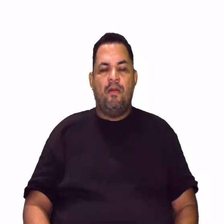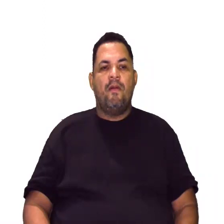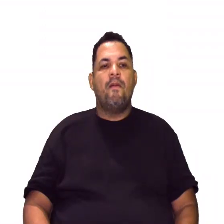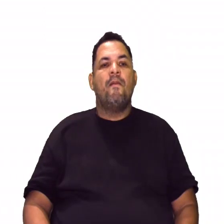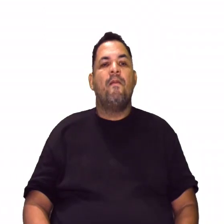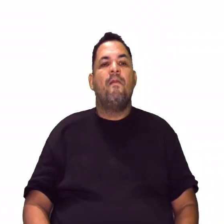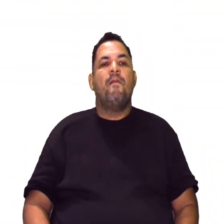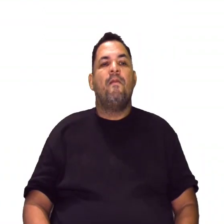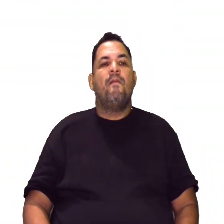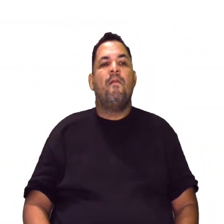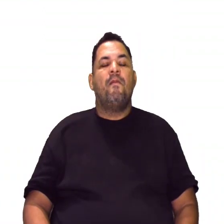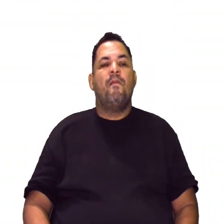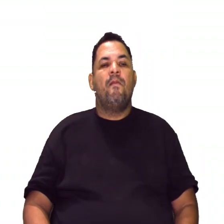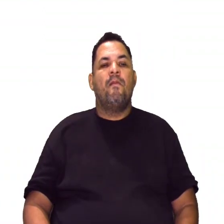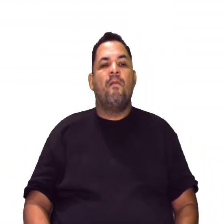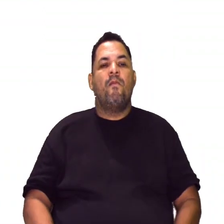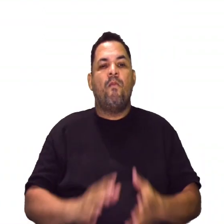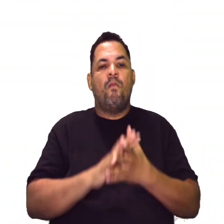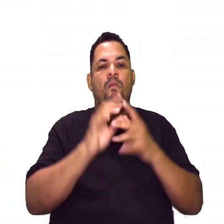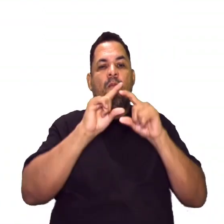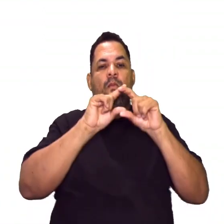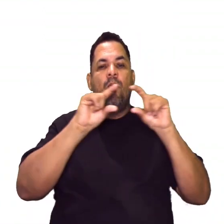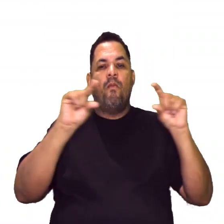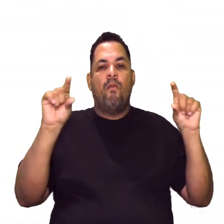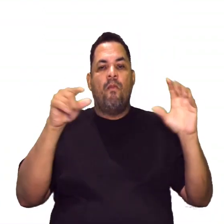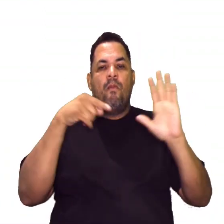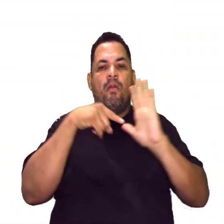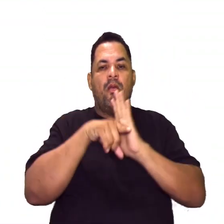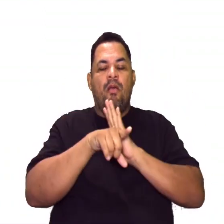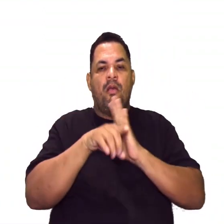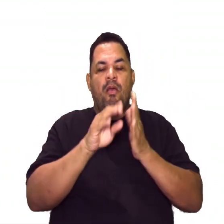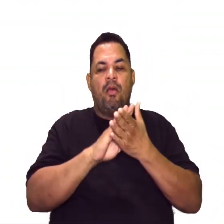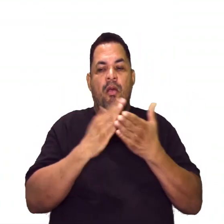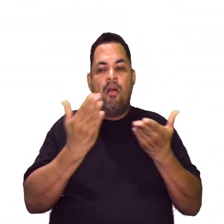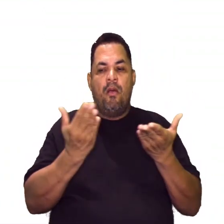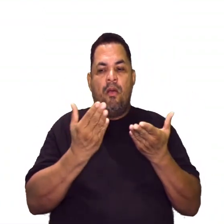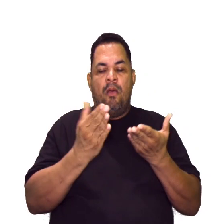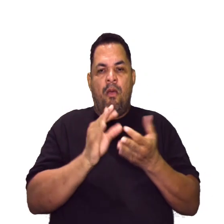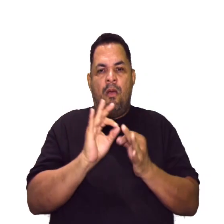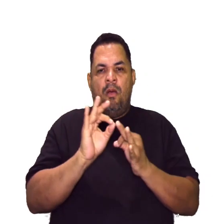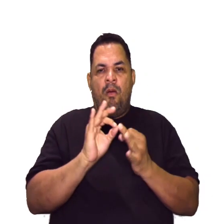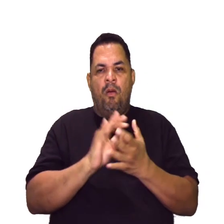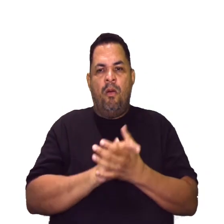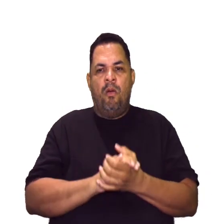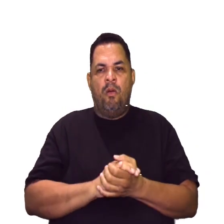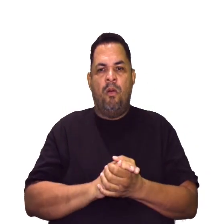O enunciado deste Aprender Fazendo está dizendo que